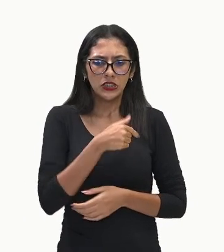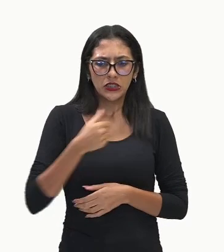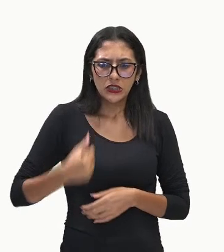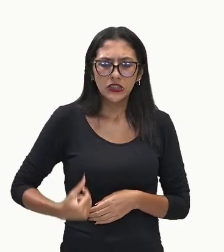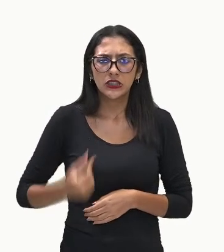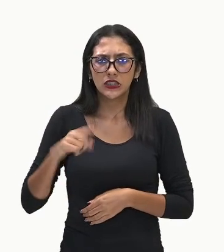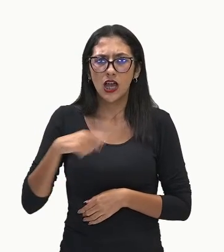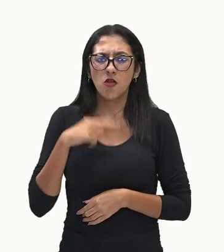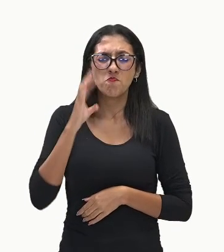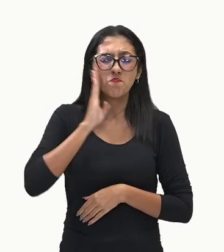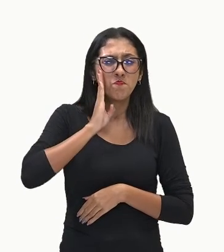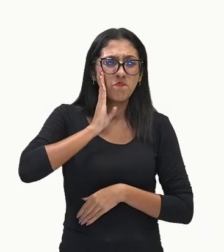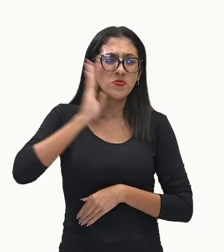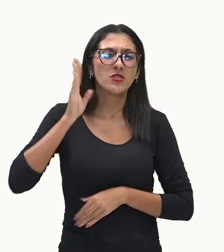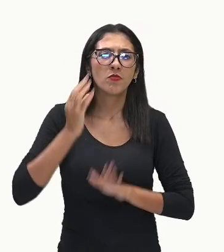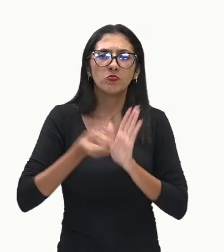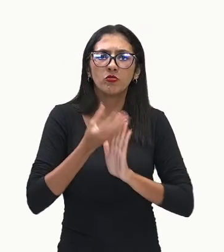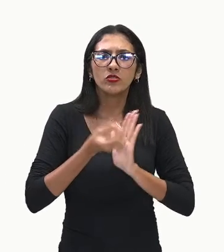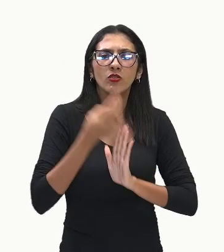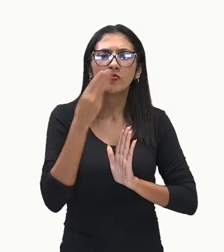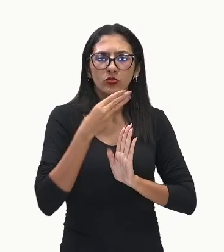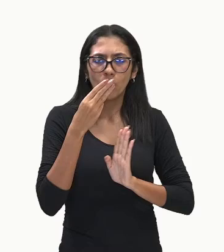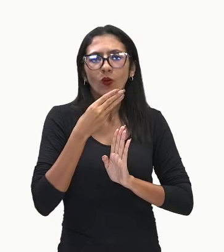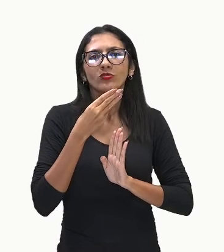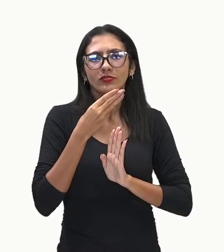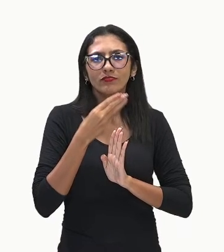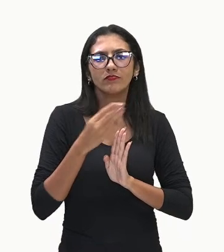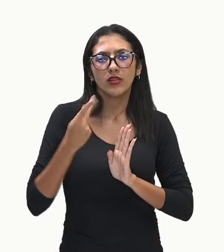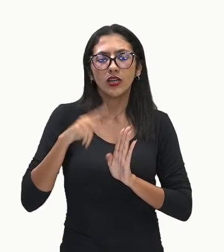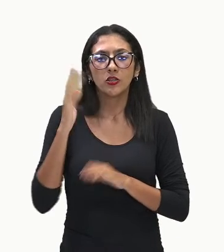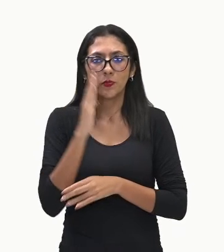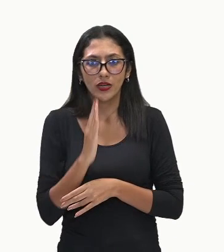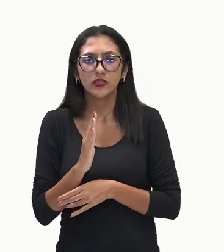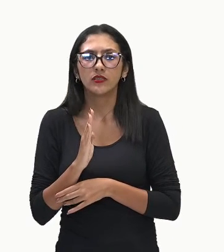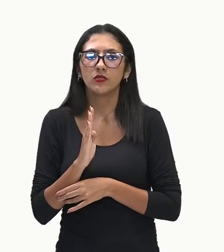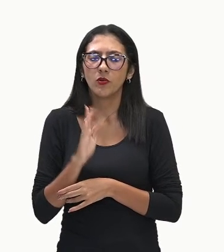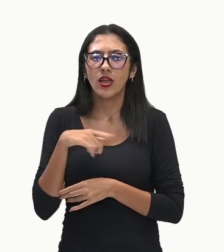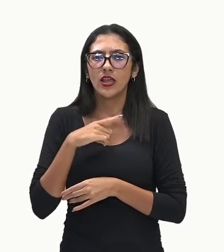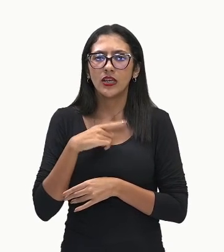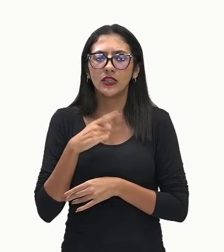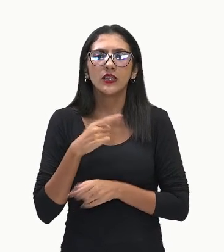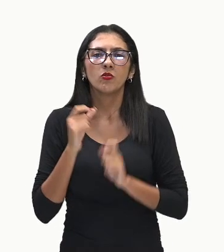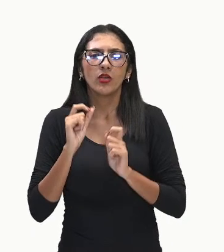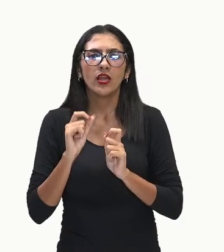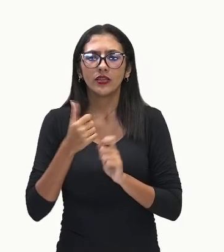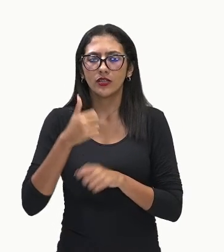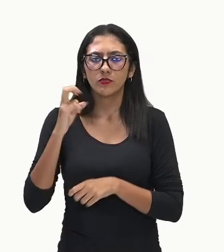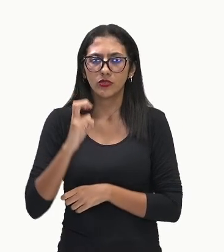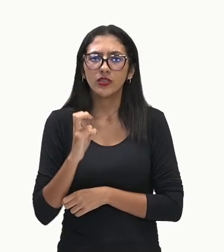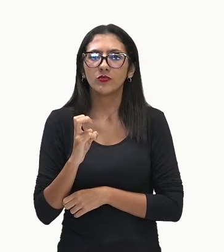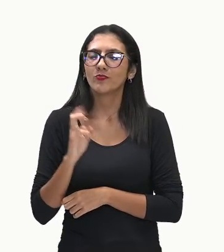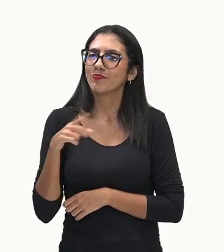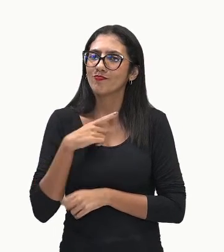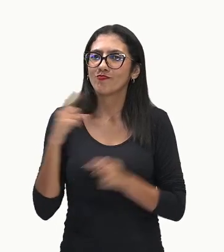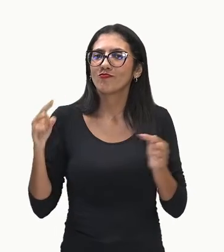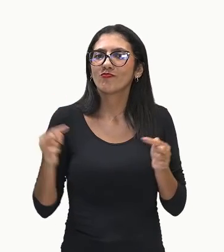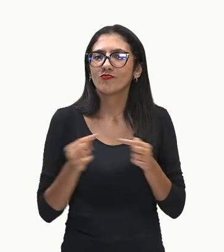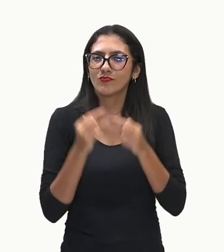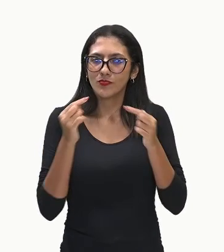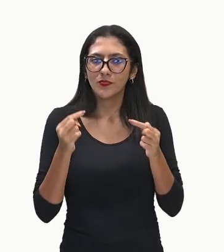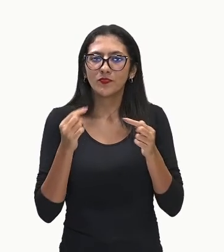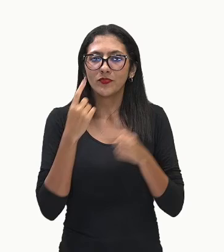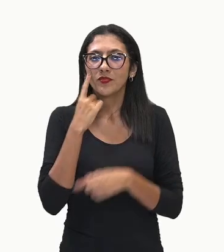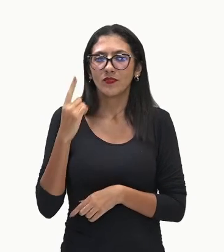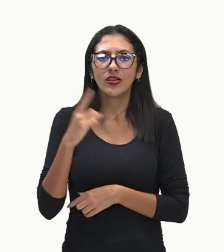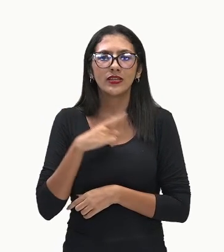de mel no mundo e o Brasil está em 15º lugar no ranking. Procede. Isso daqui, ó, seria adequado para a reportagem. Por quê?